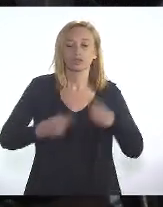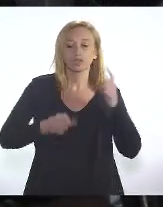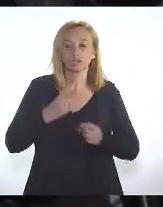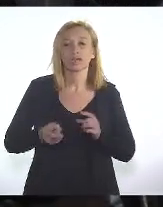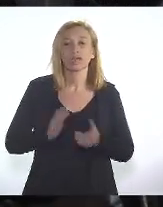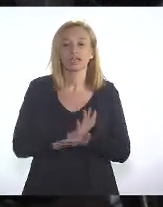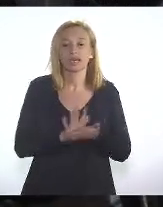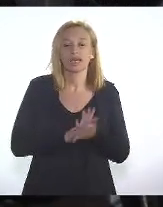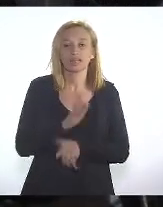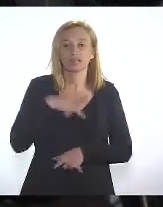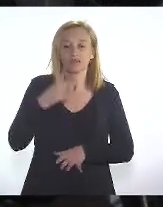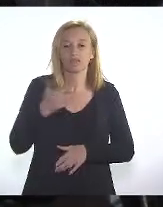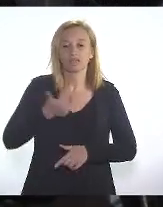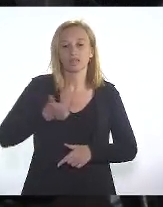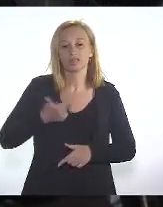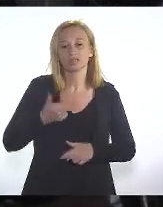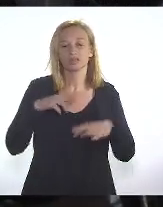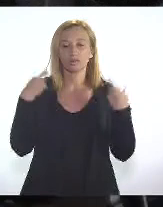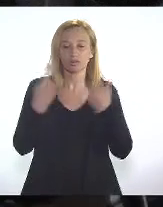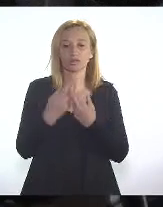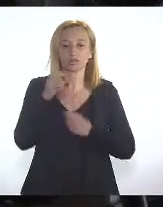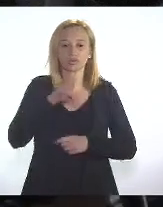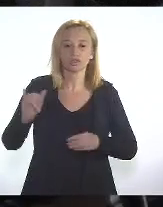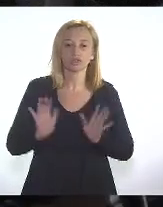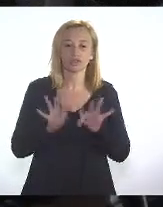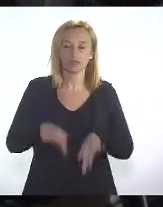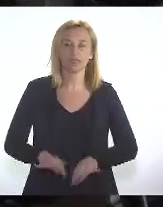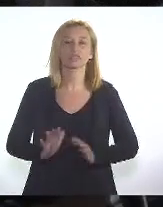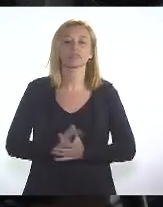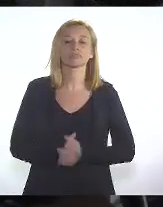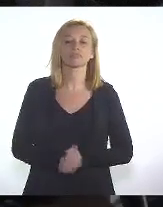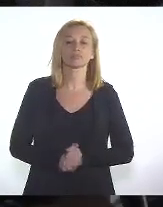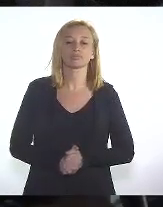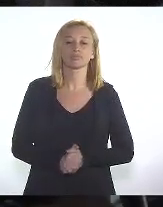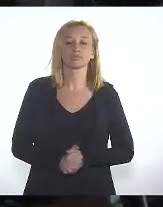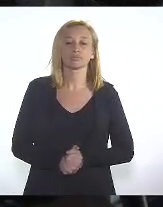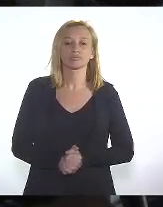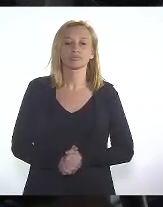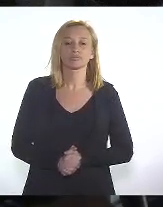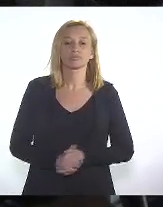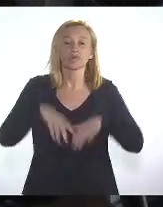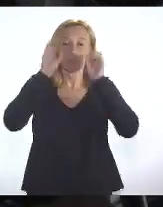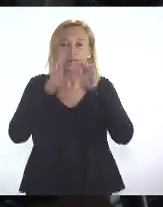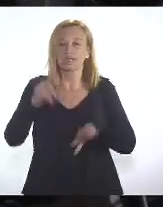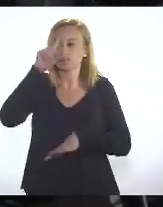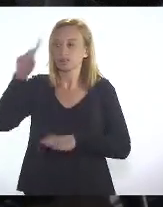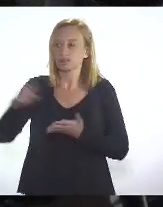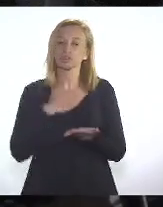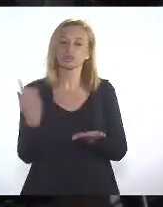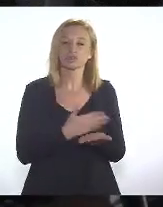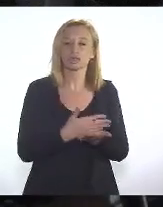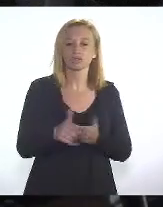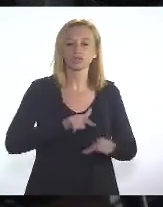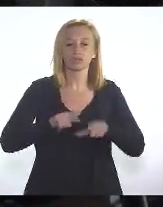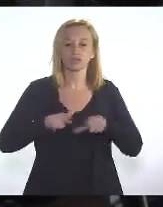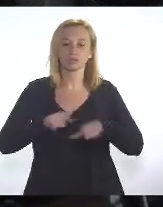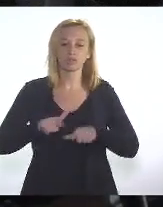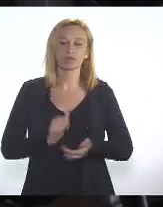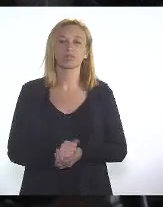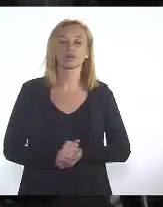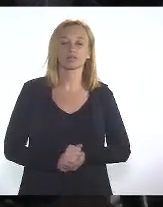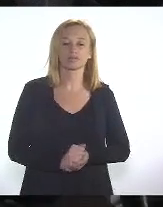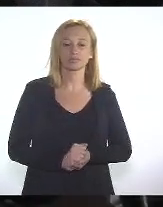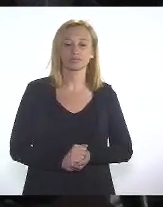na segunda sessão extraordinária do dia, a mesma está encerrada. Havendo número legal sobre a proteção de Deus, iniciamos os